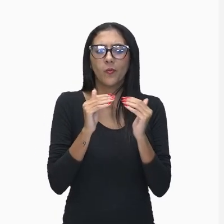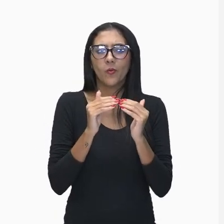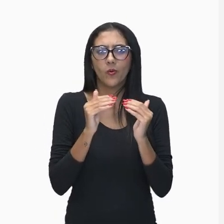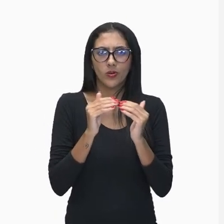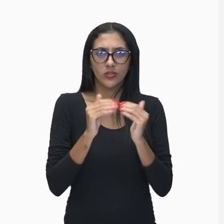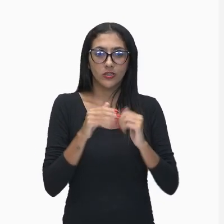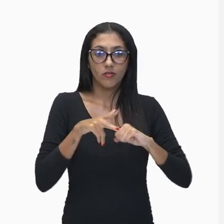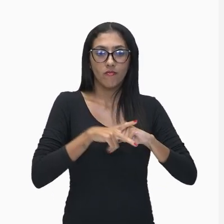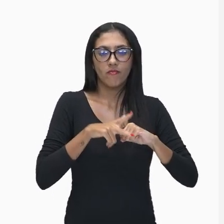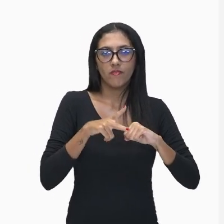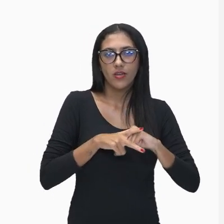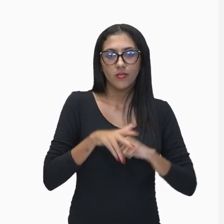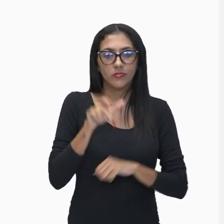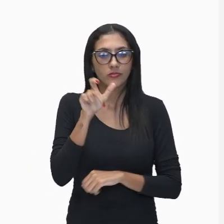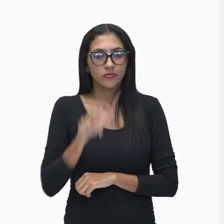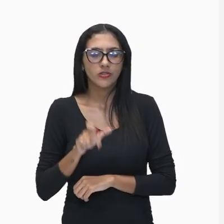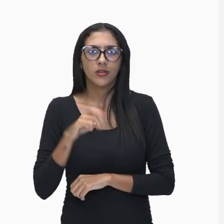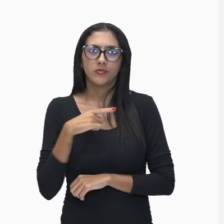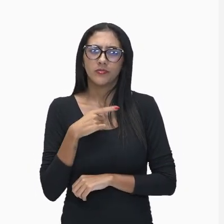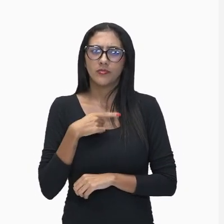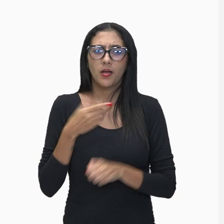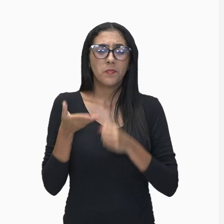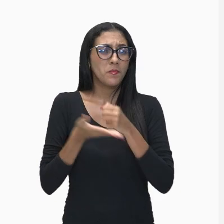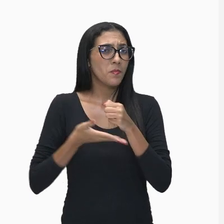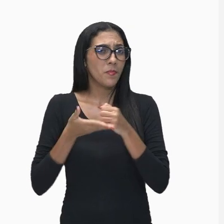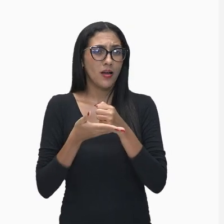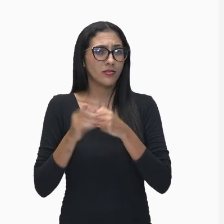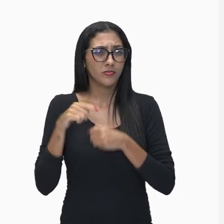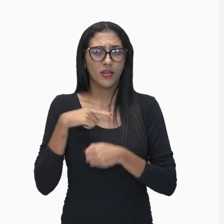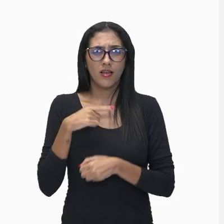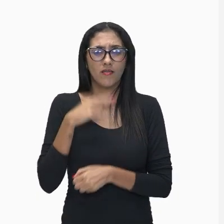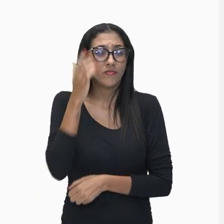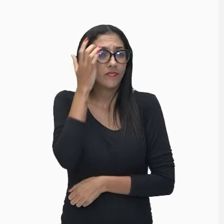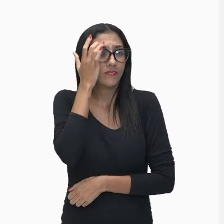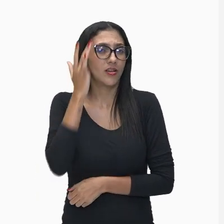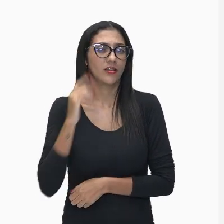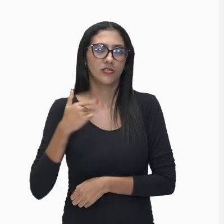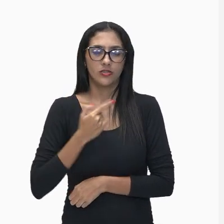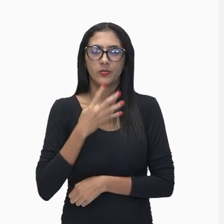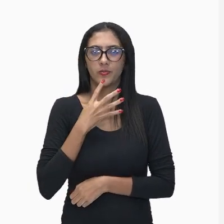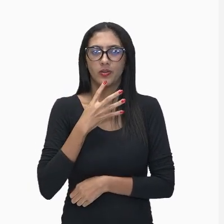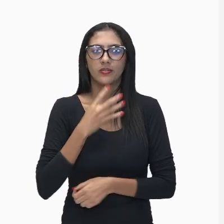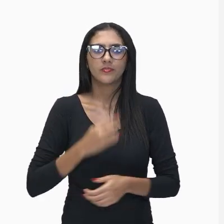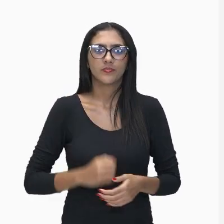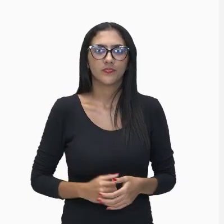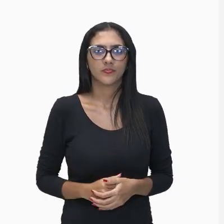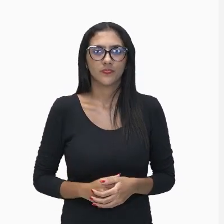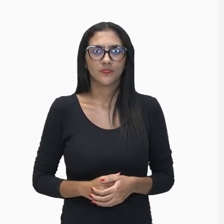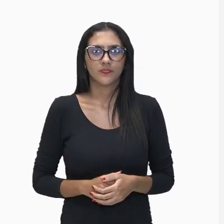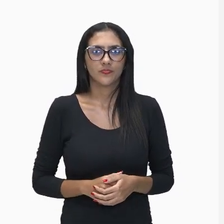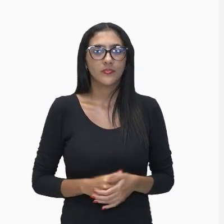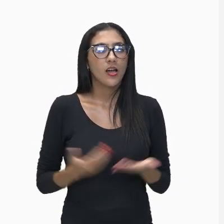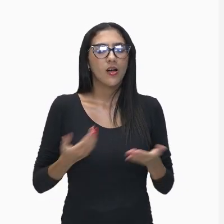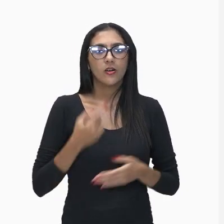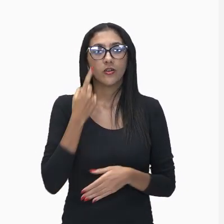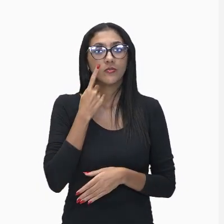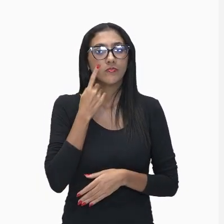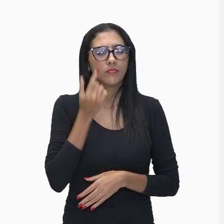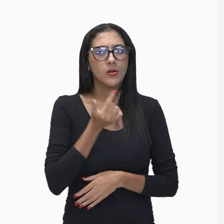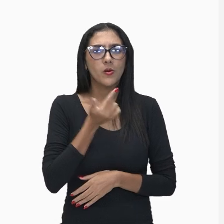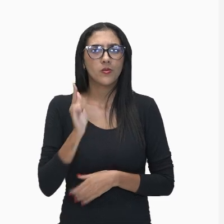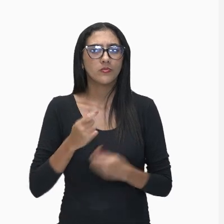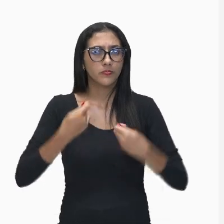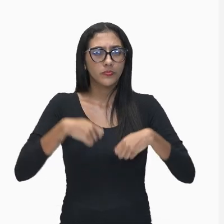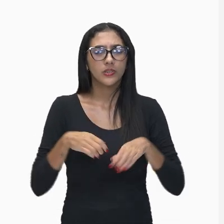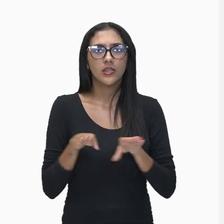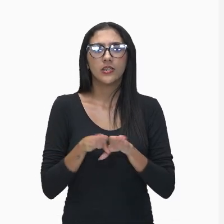é uma regra muito básica que nós fazemos automaticamente, ok? Agora, tem algumas regras que precisam de atenção